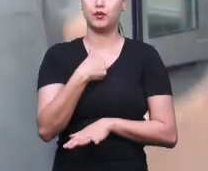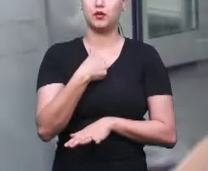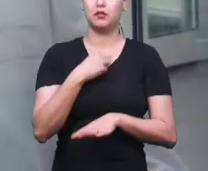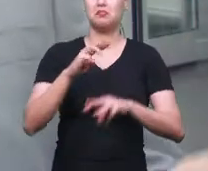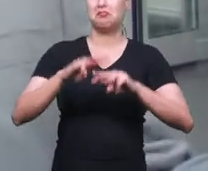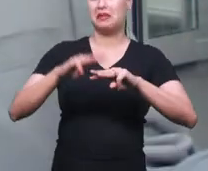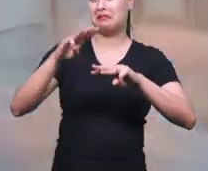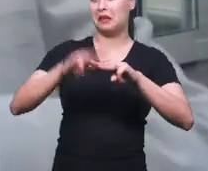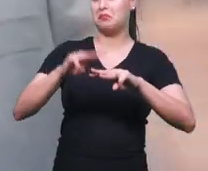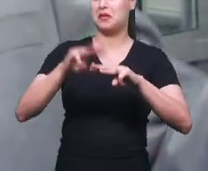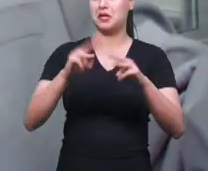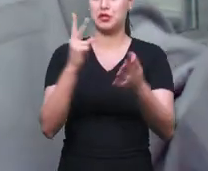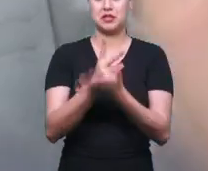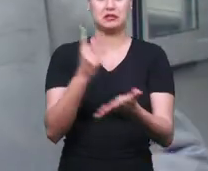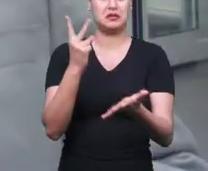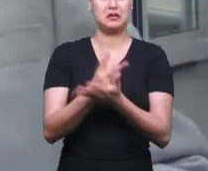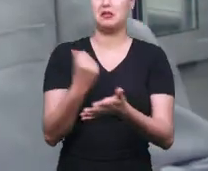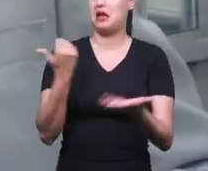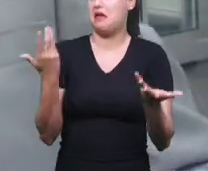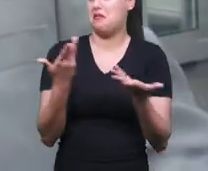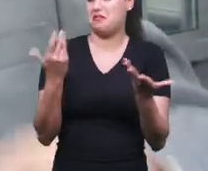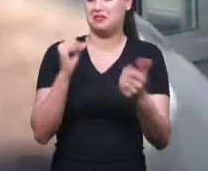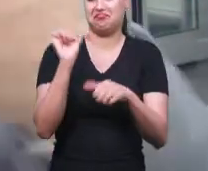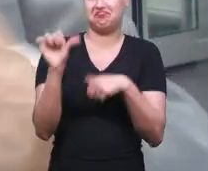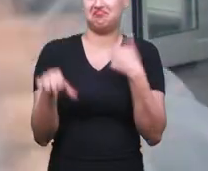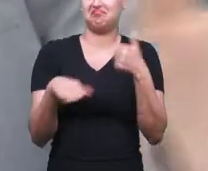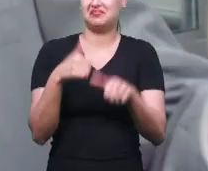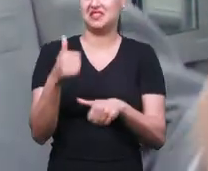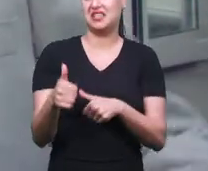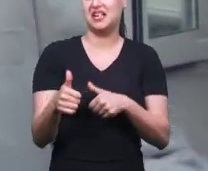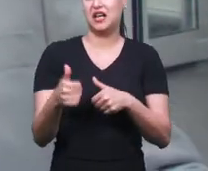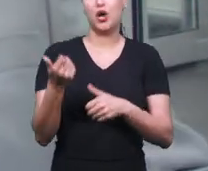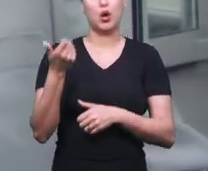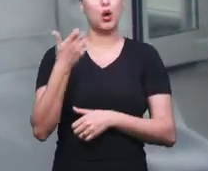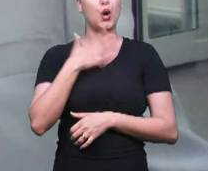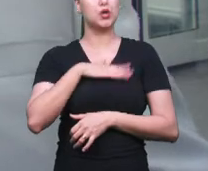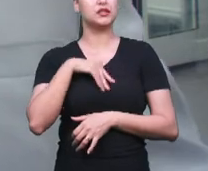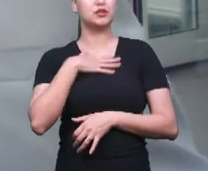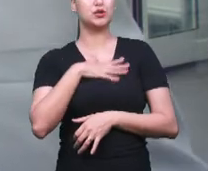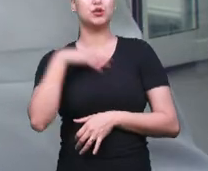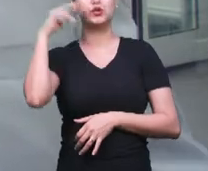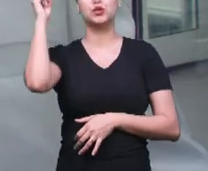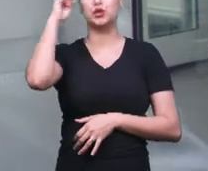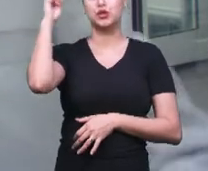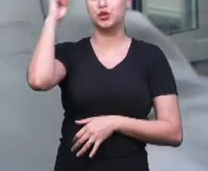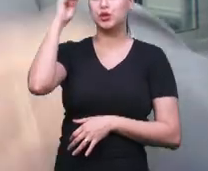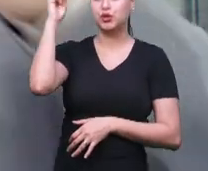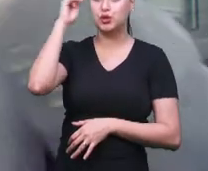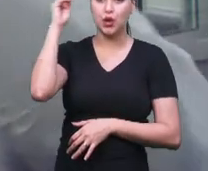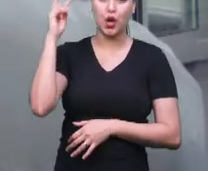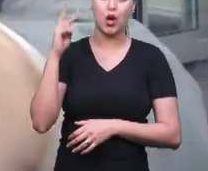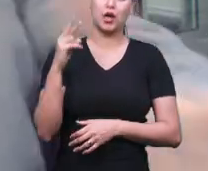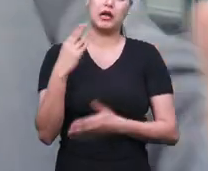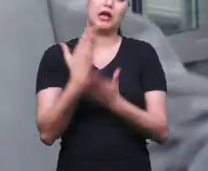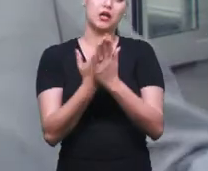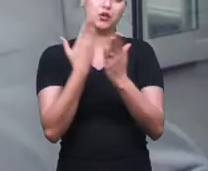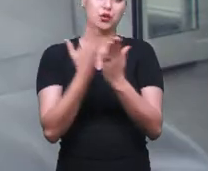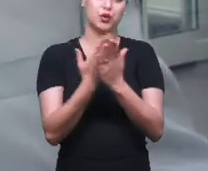exatas, mas passei a não ser mais. Né? Passei a me interessar pela história, comecei a estudar